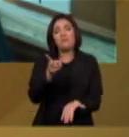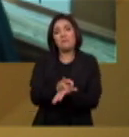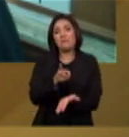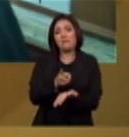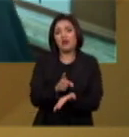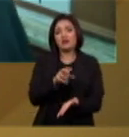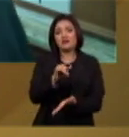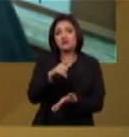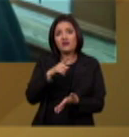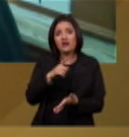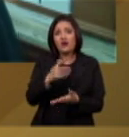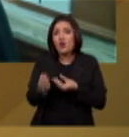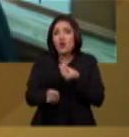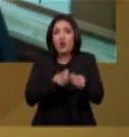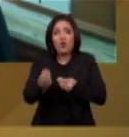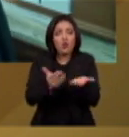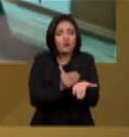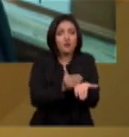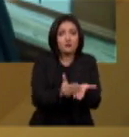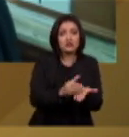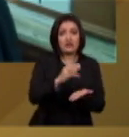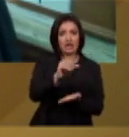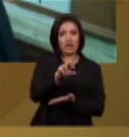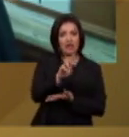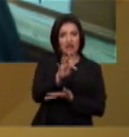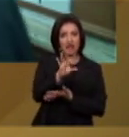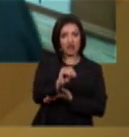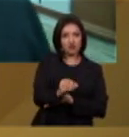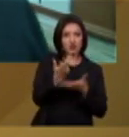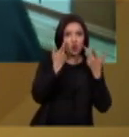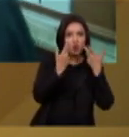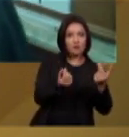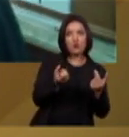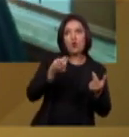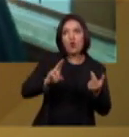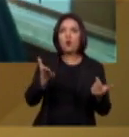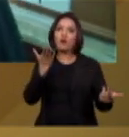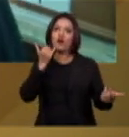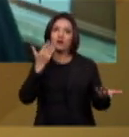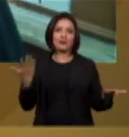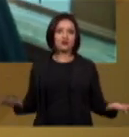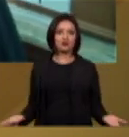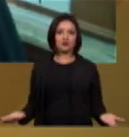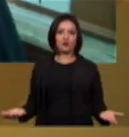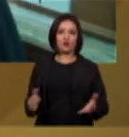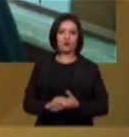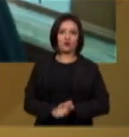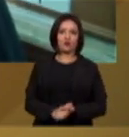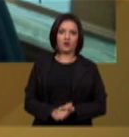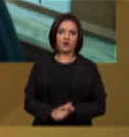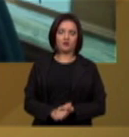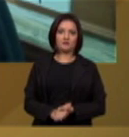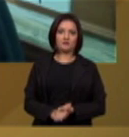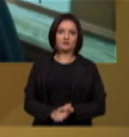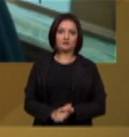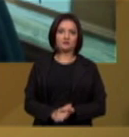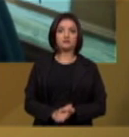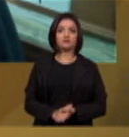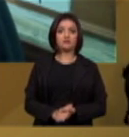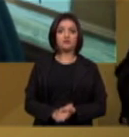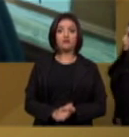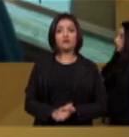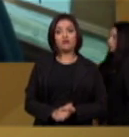Independentemente de sua natureza, crédito comum ou alimentício, será